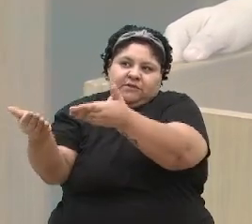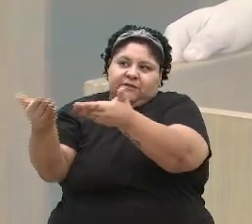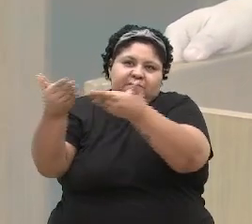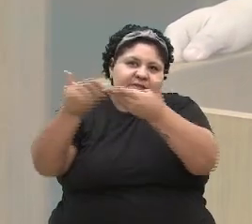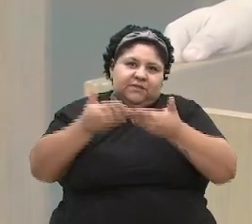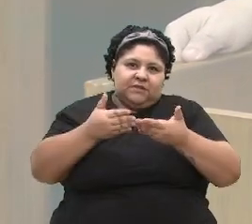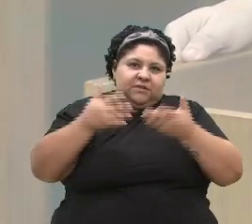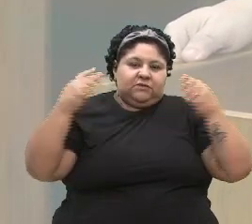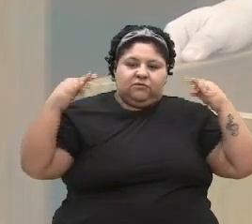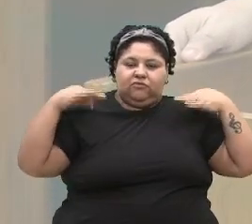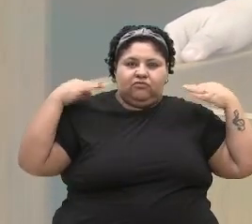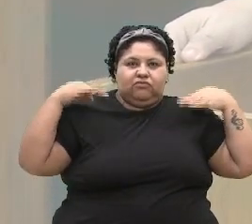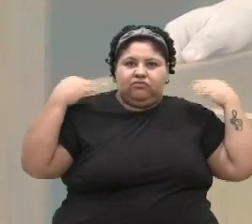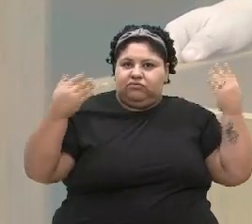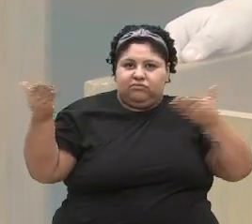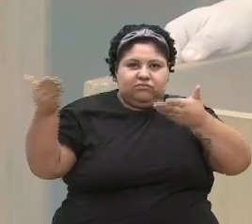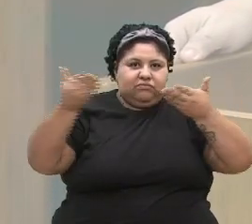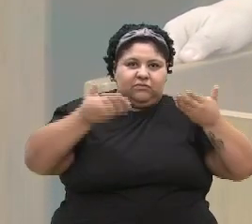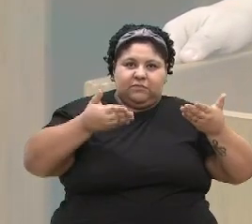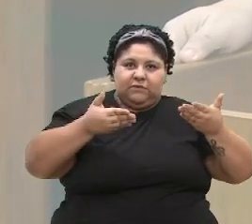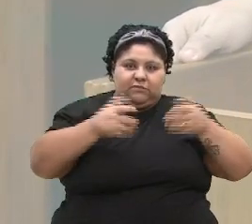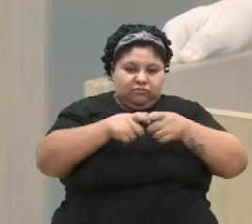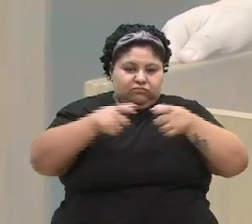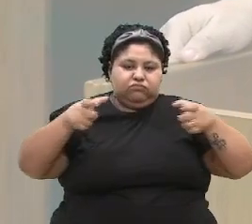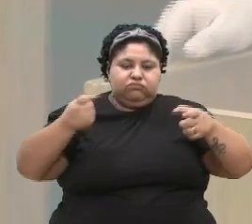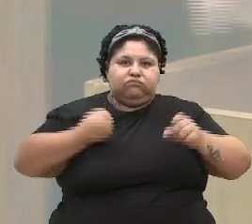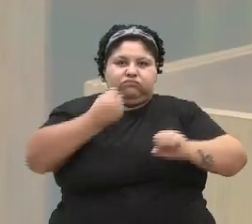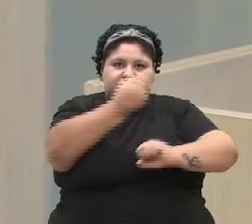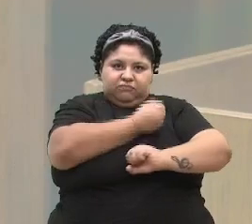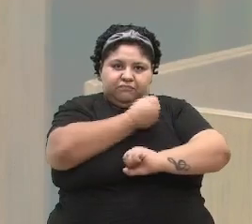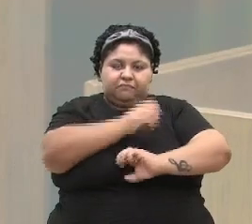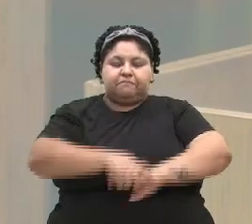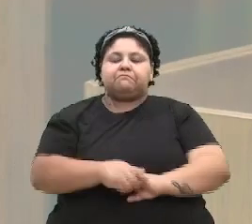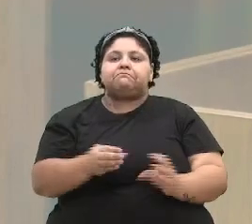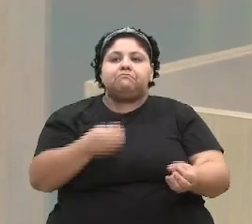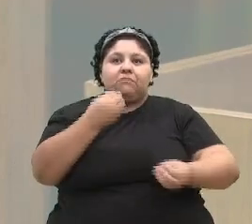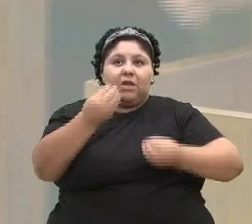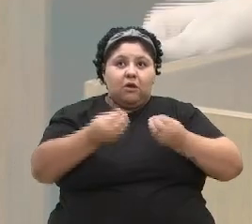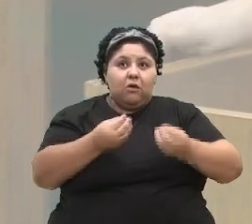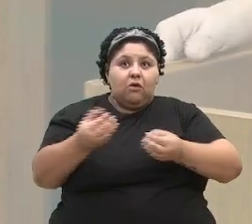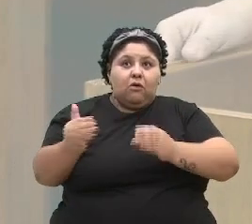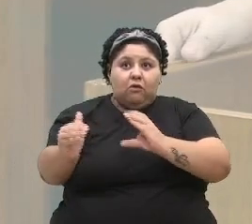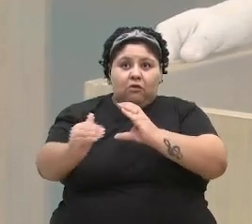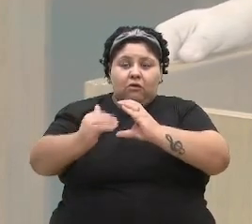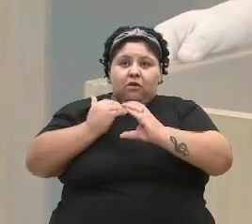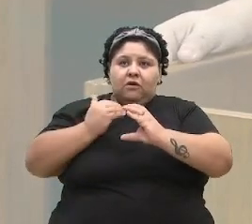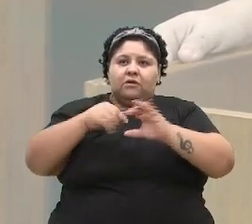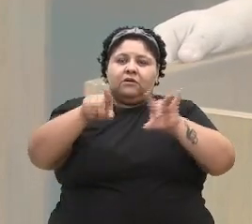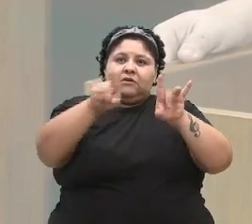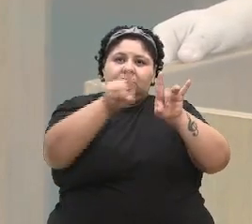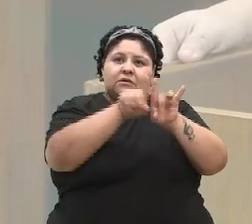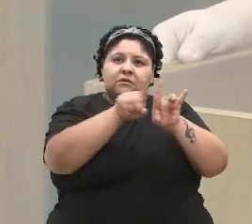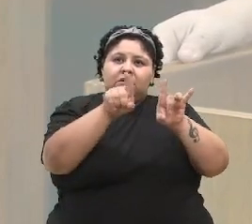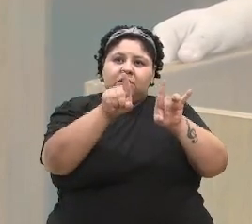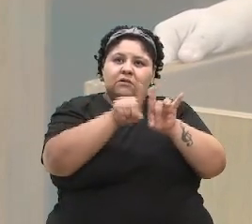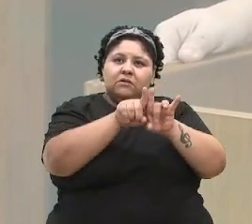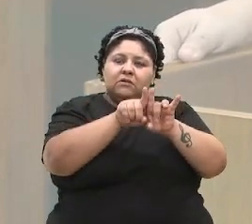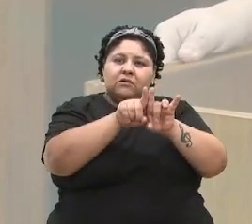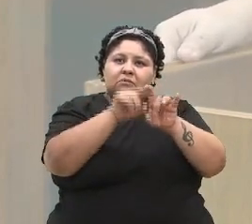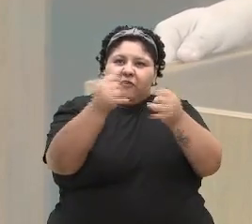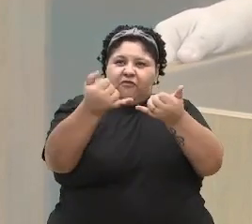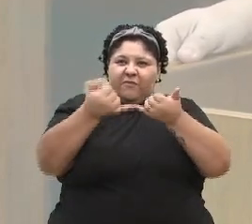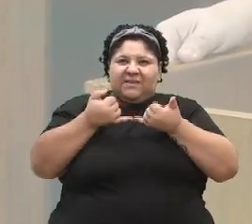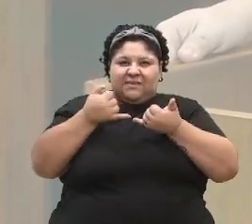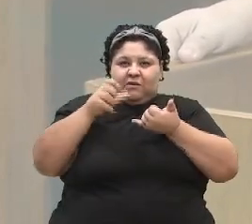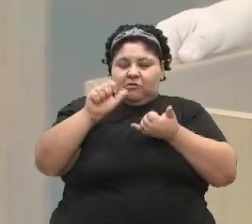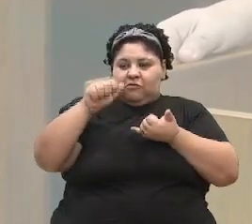que recebemos em grande número. E como nós recebemos uma cautelar nesse sentido da ANAC, nós